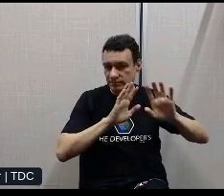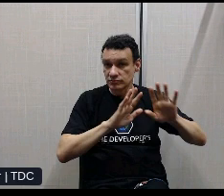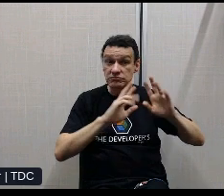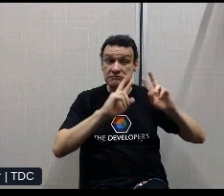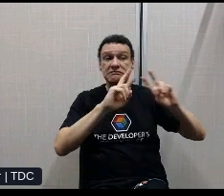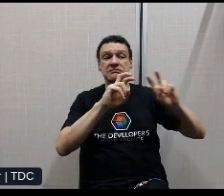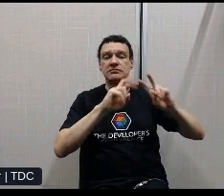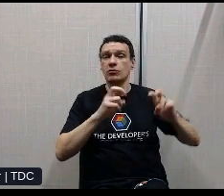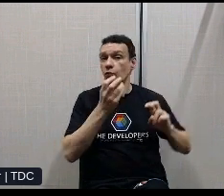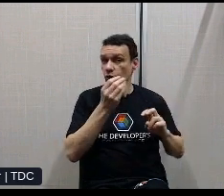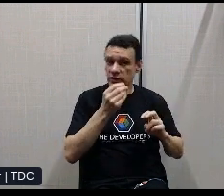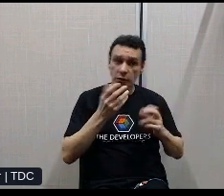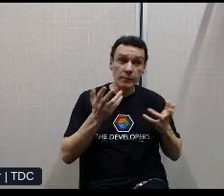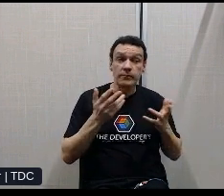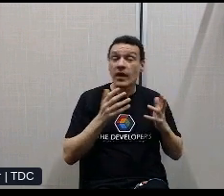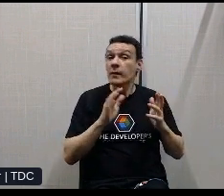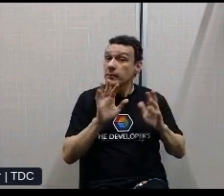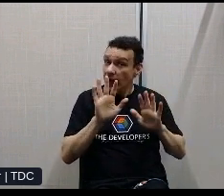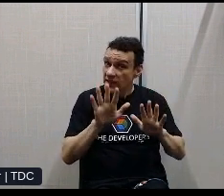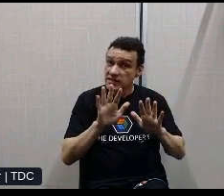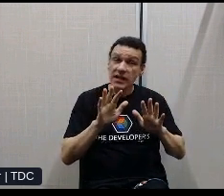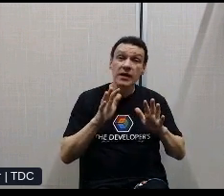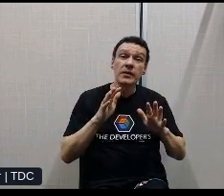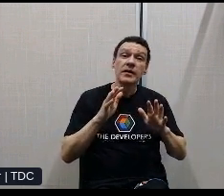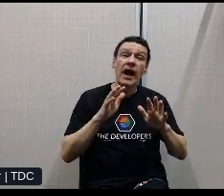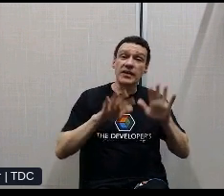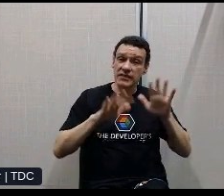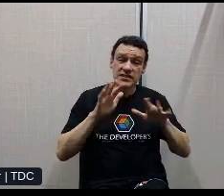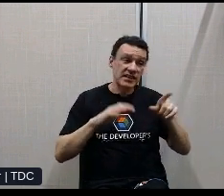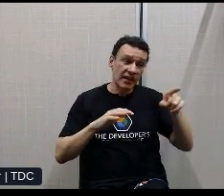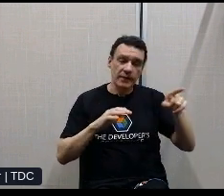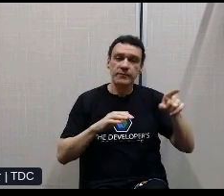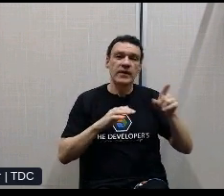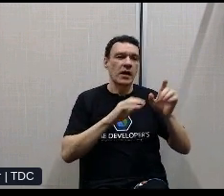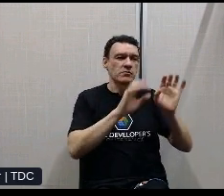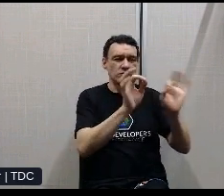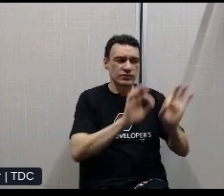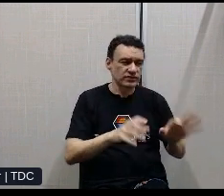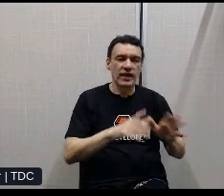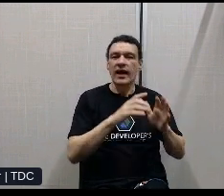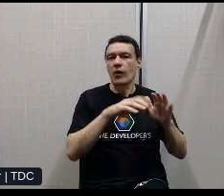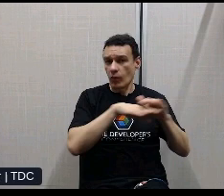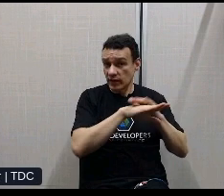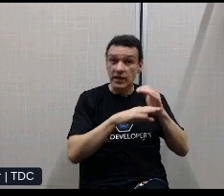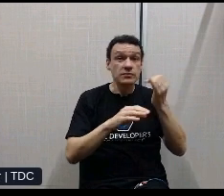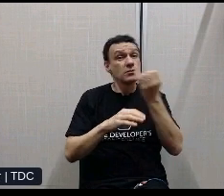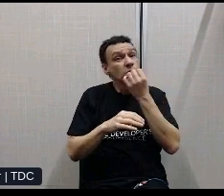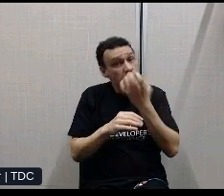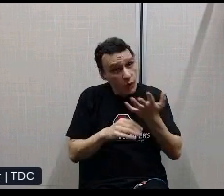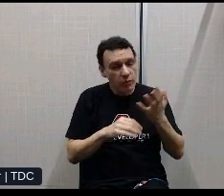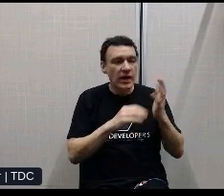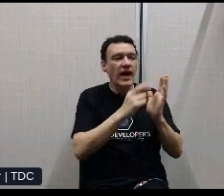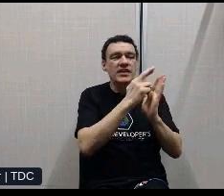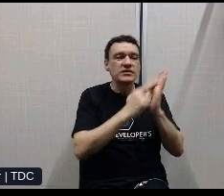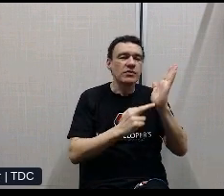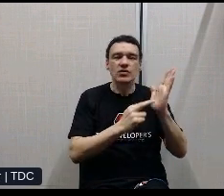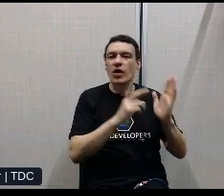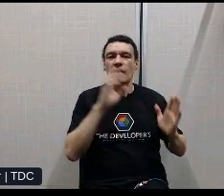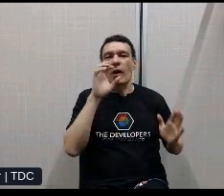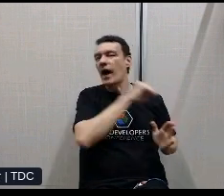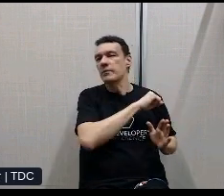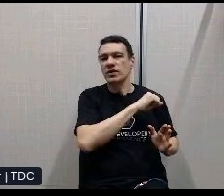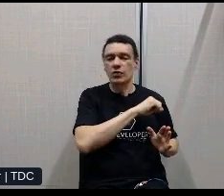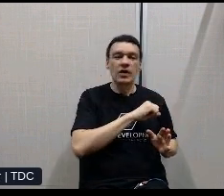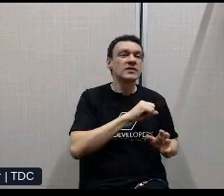elas podem processar e trazer relatórios mais rápido, elas podem trazer respostas mais rápidas, ou seja, eu ter